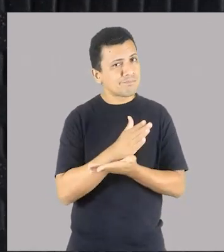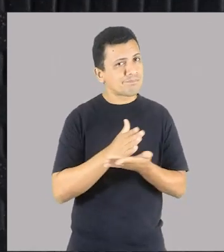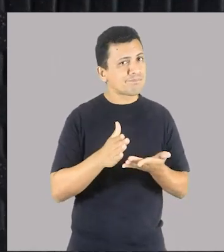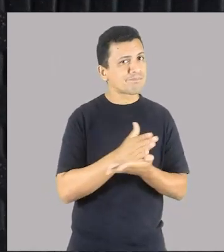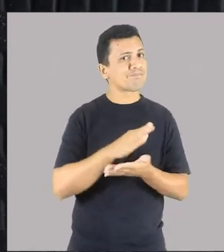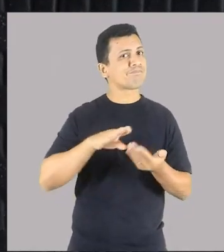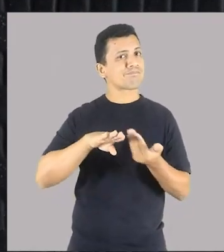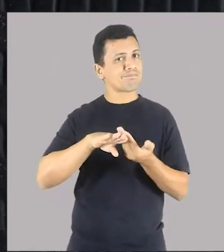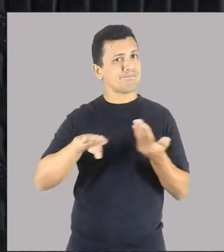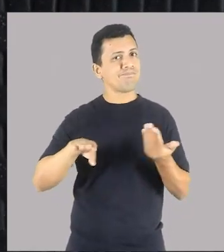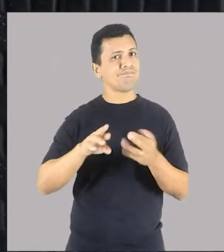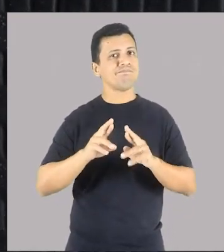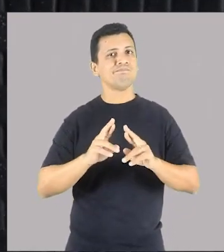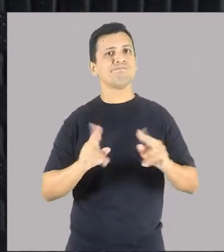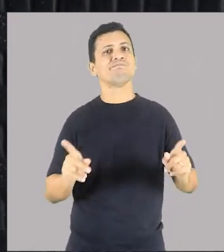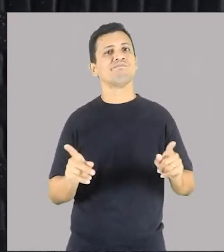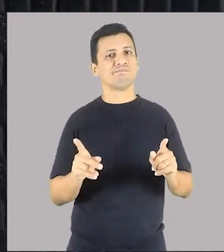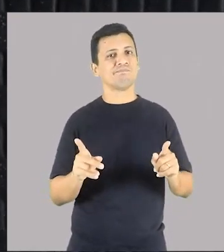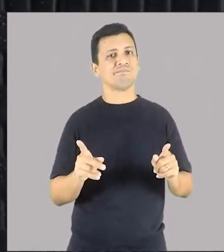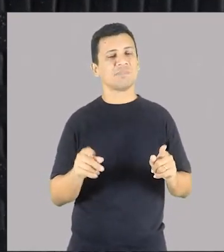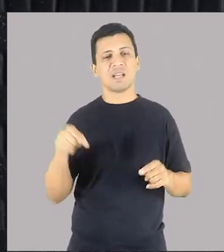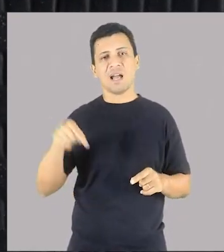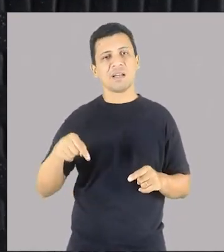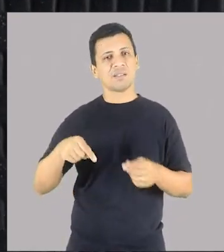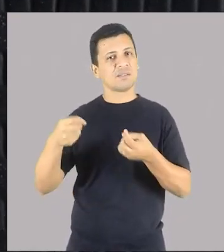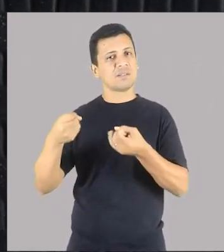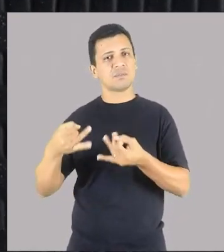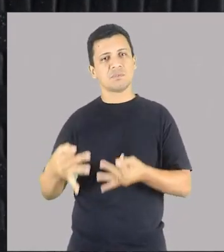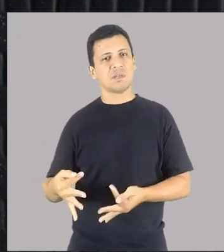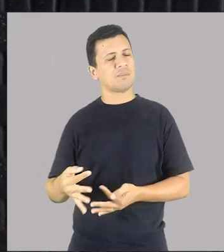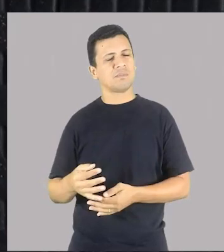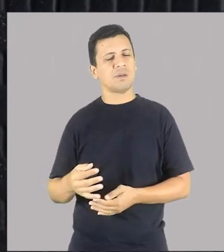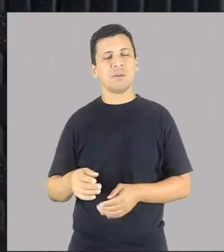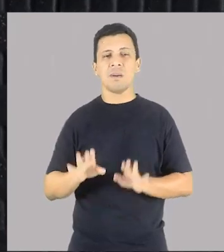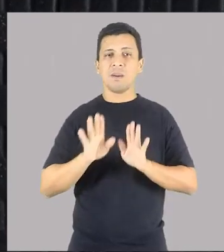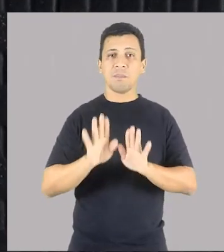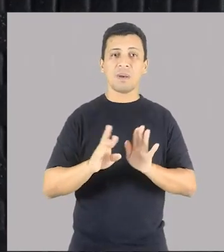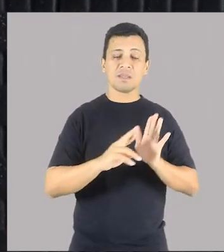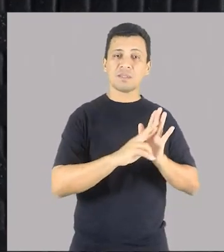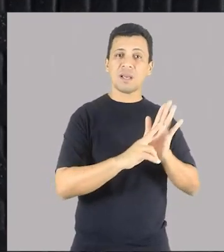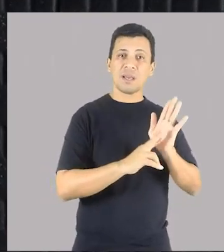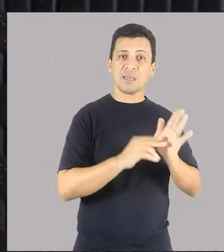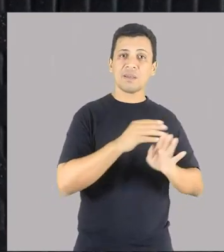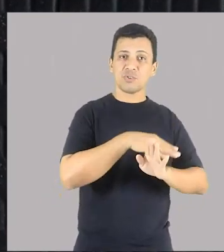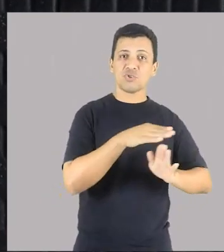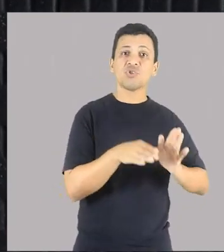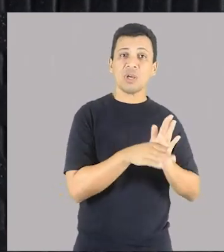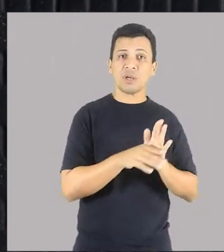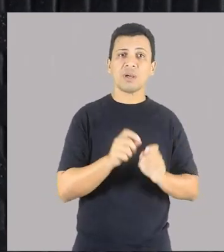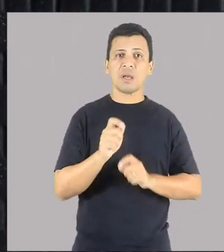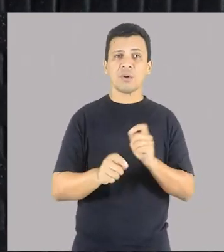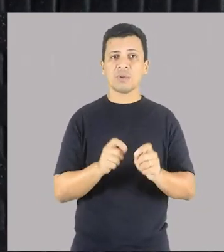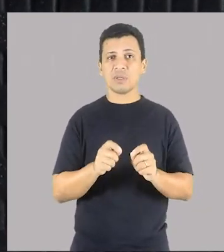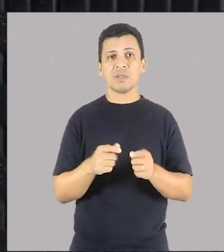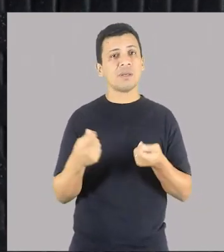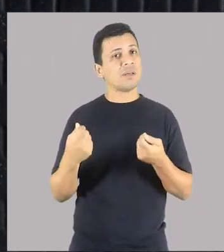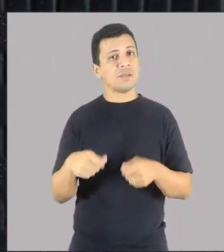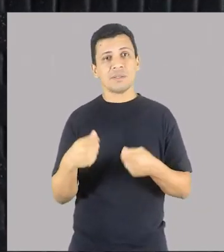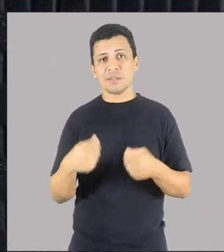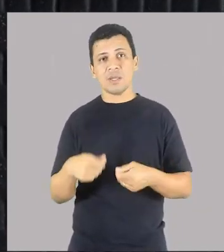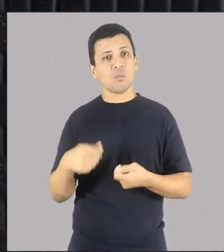tá? Exceções que nem aprofundaremos aqui, mas a regra geral é de que não é